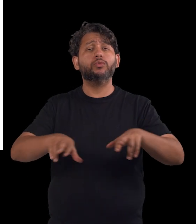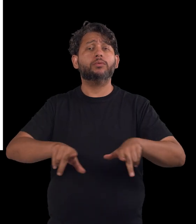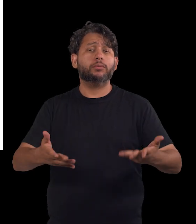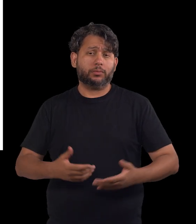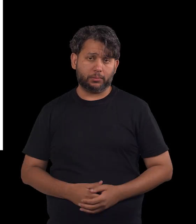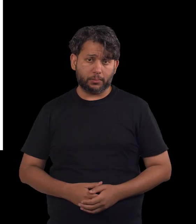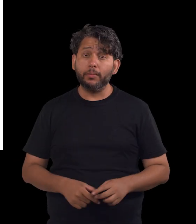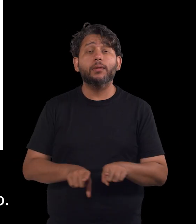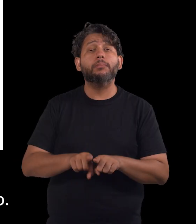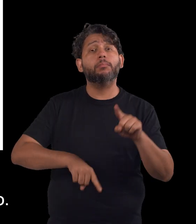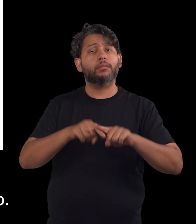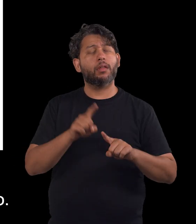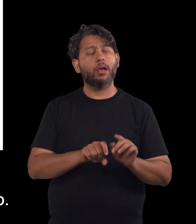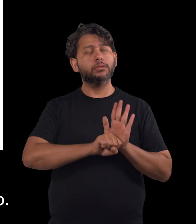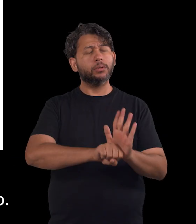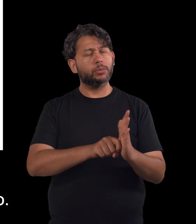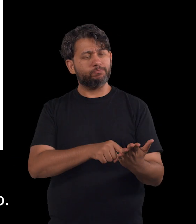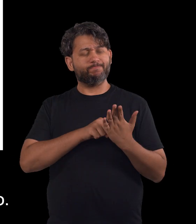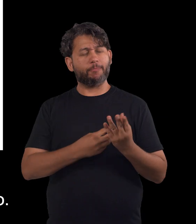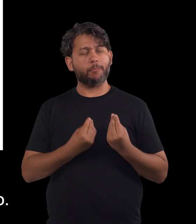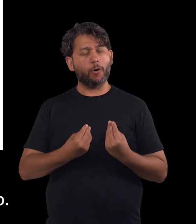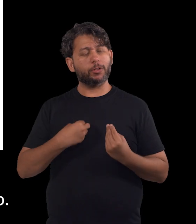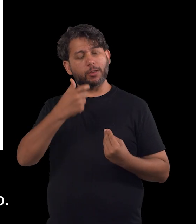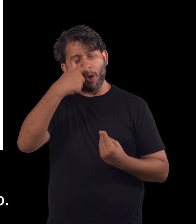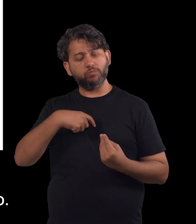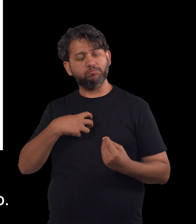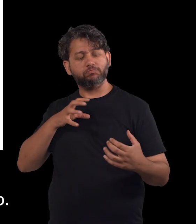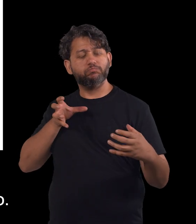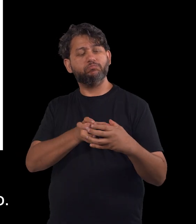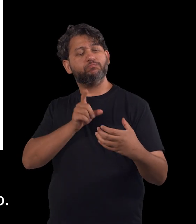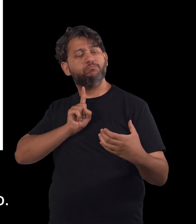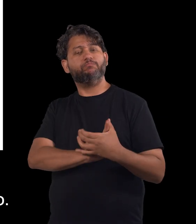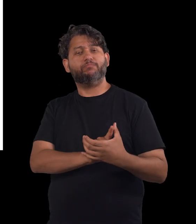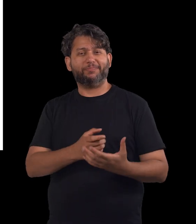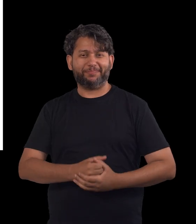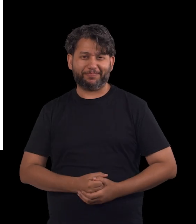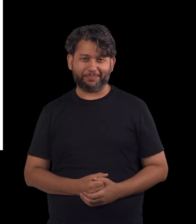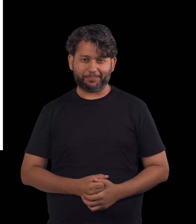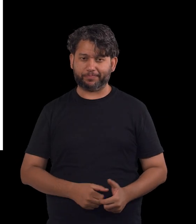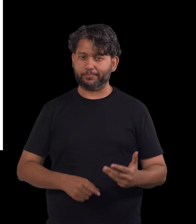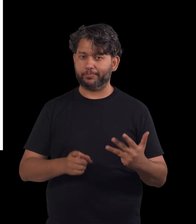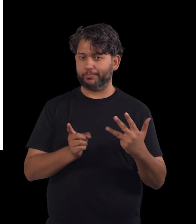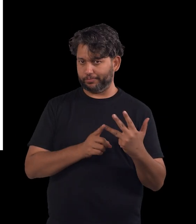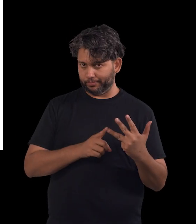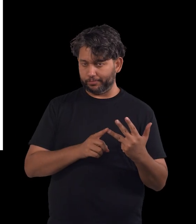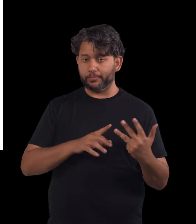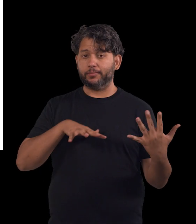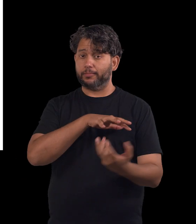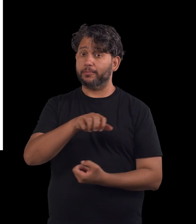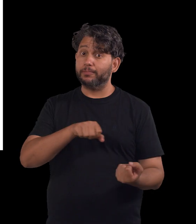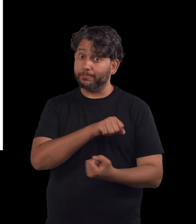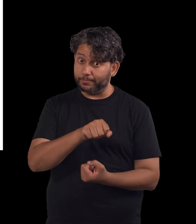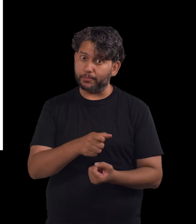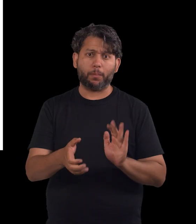e diversidade, além de elementos simbólicos que reforçam o pertencimento ao grupo. O pilar